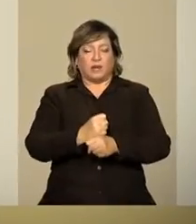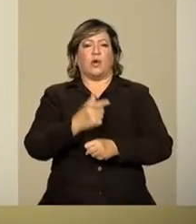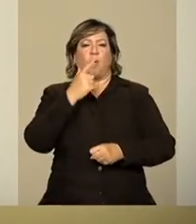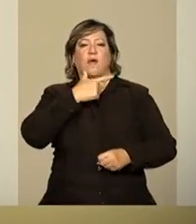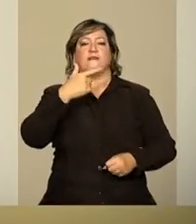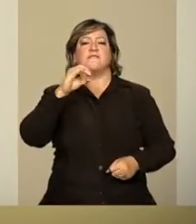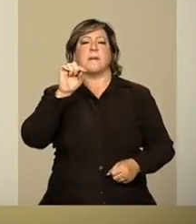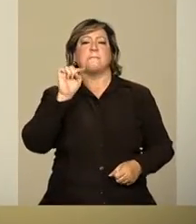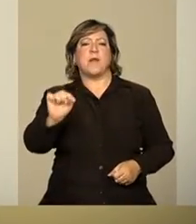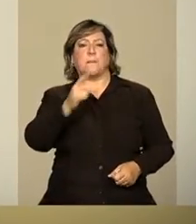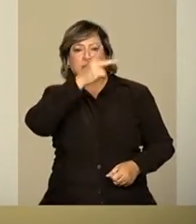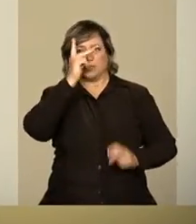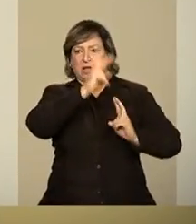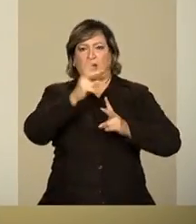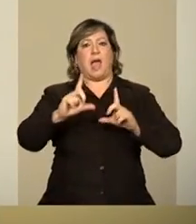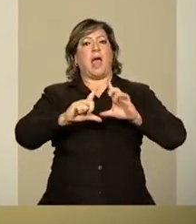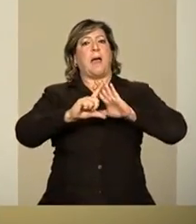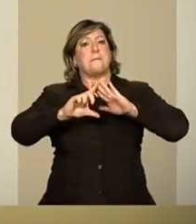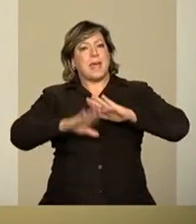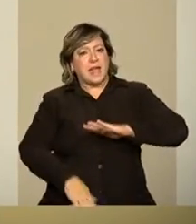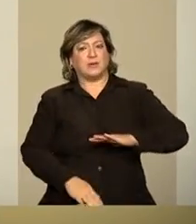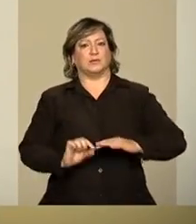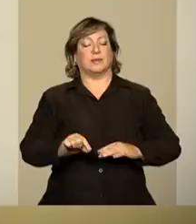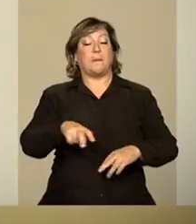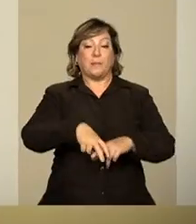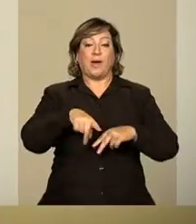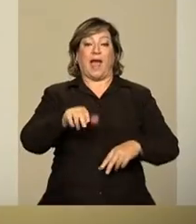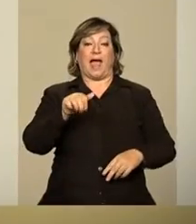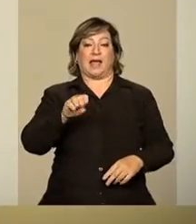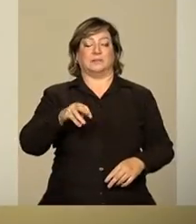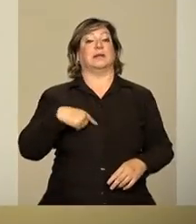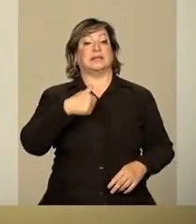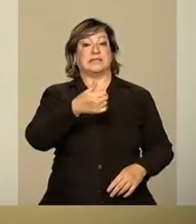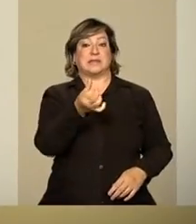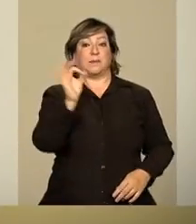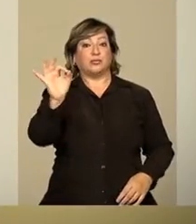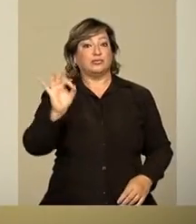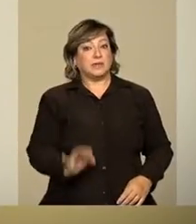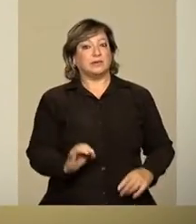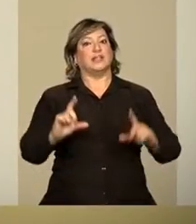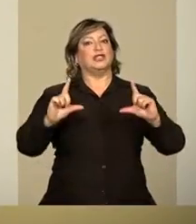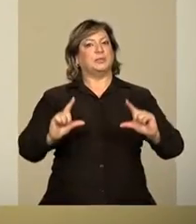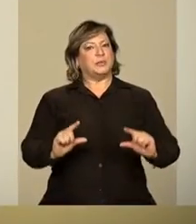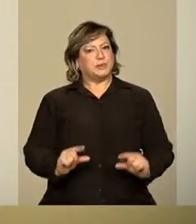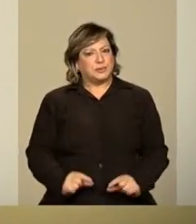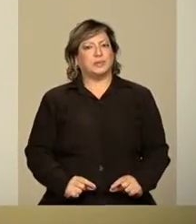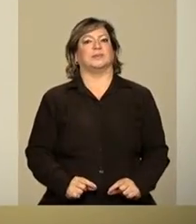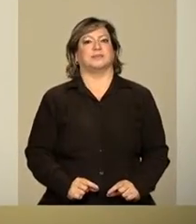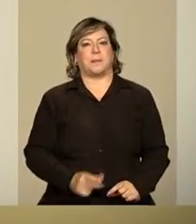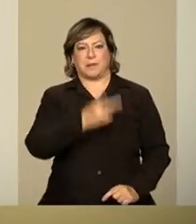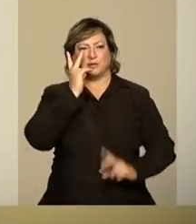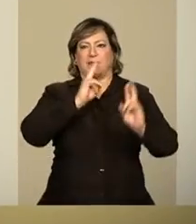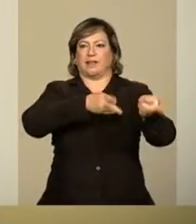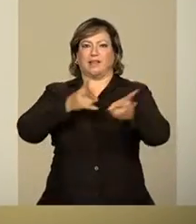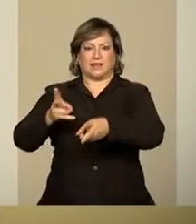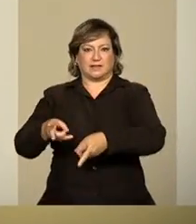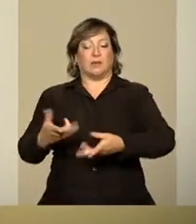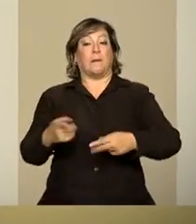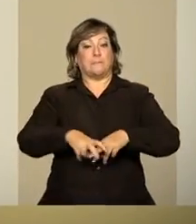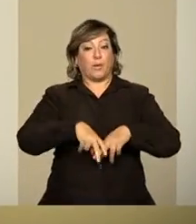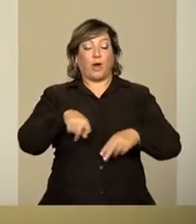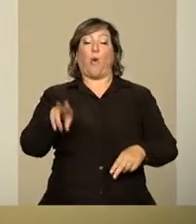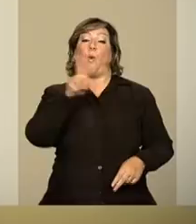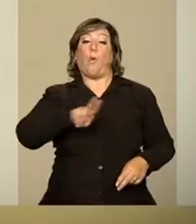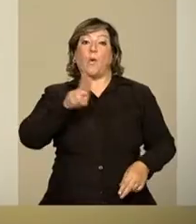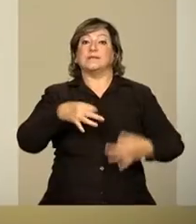no SUS por conta da asma uma redução de 16 por cento isso porque eu uso correto da medicação